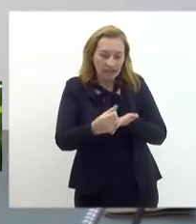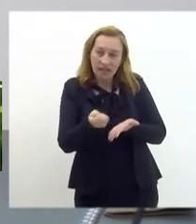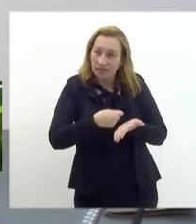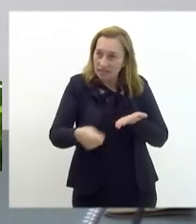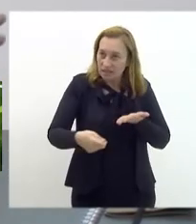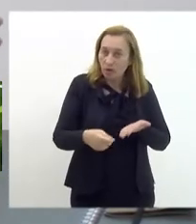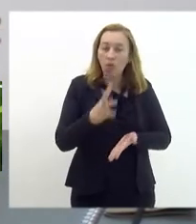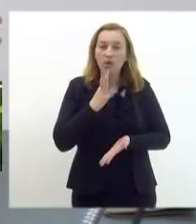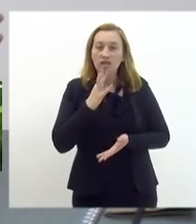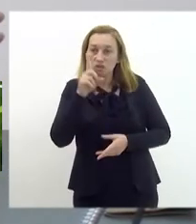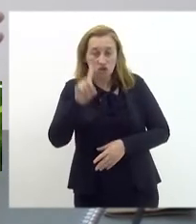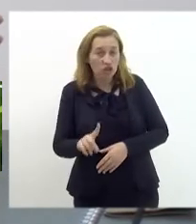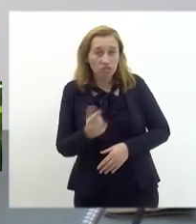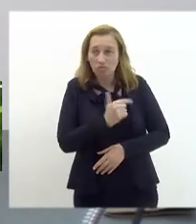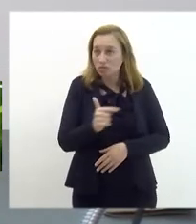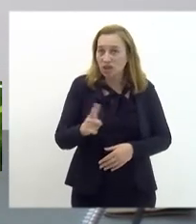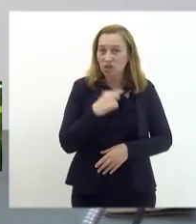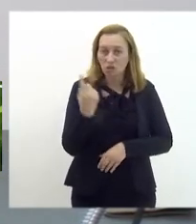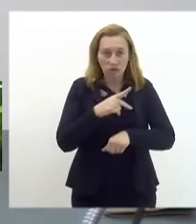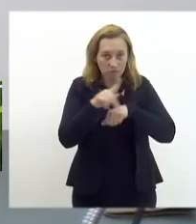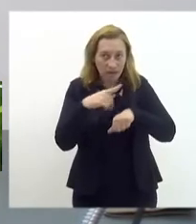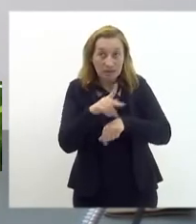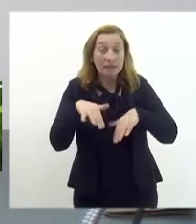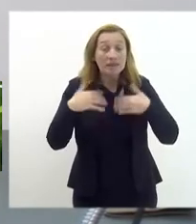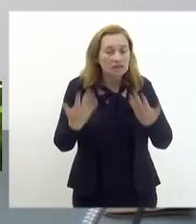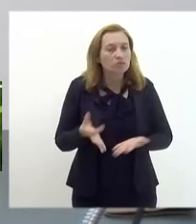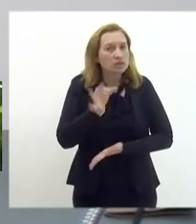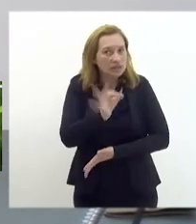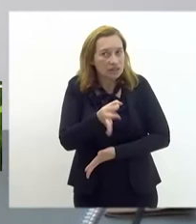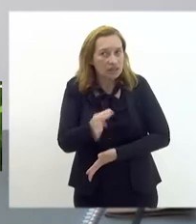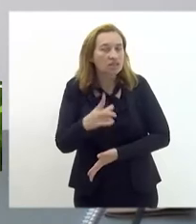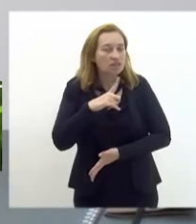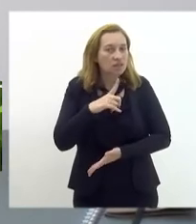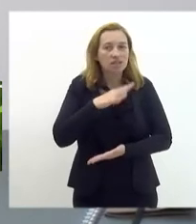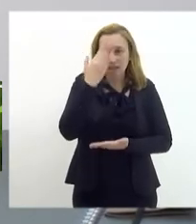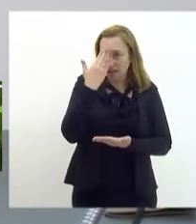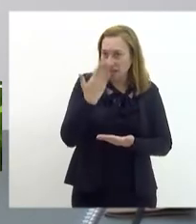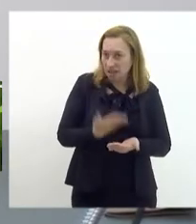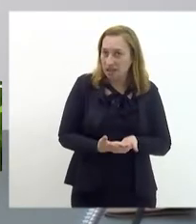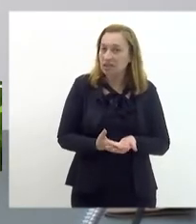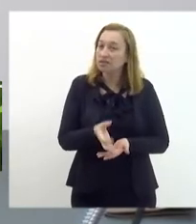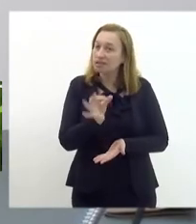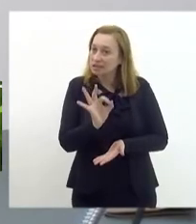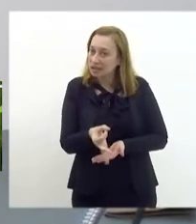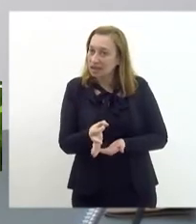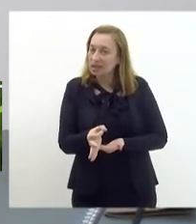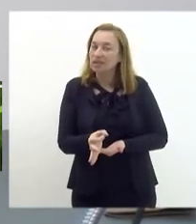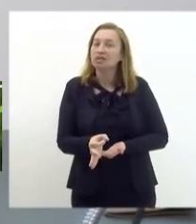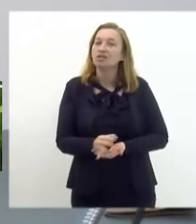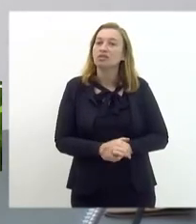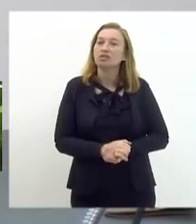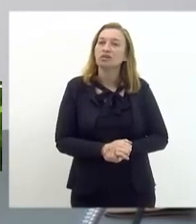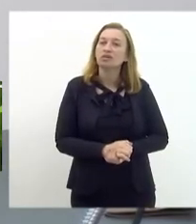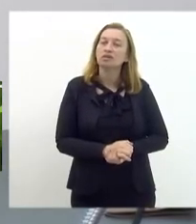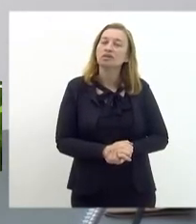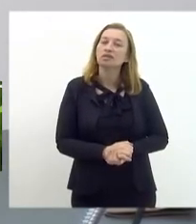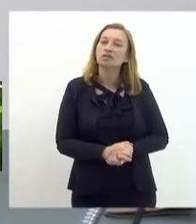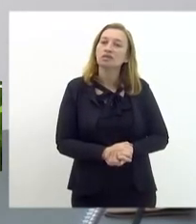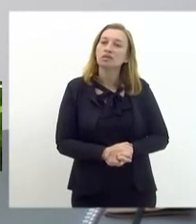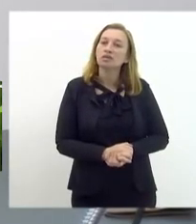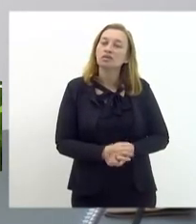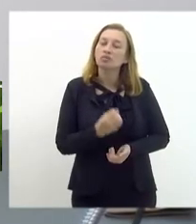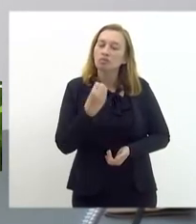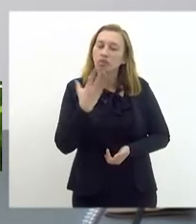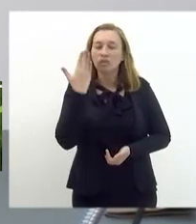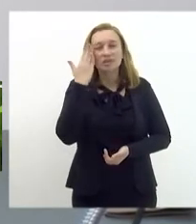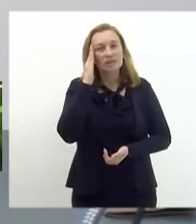de direitos, isso não existe no nosso país. Então, mas eu tenho certeza, eu confio sempre na prudência, né? E no